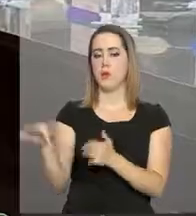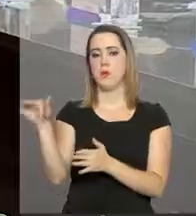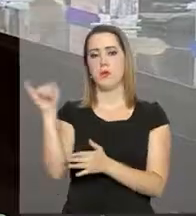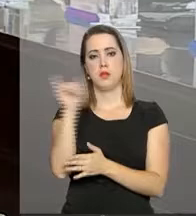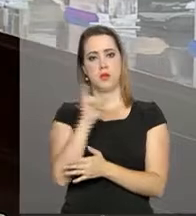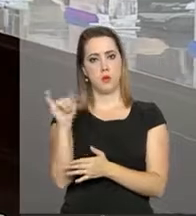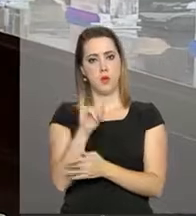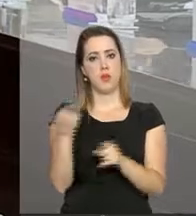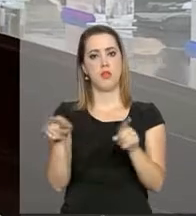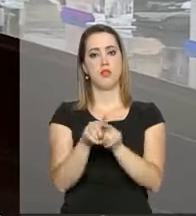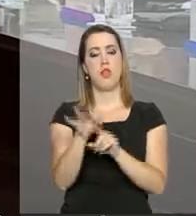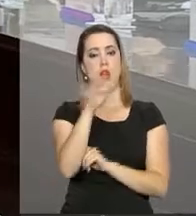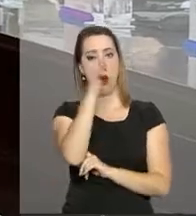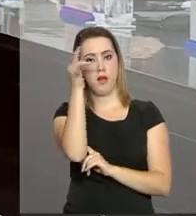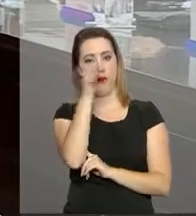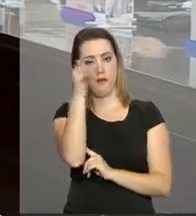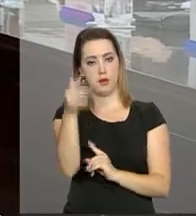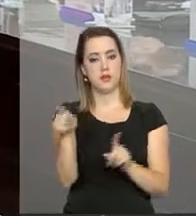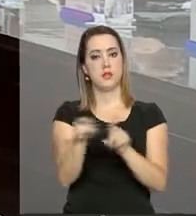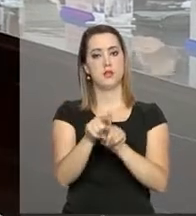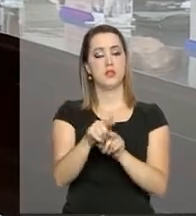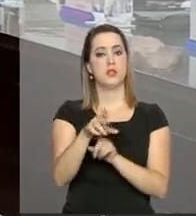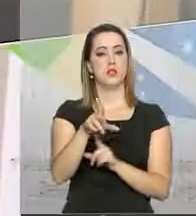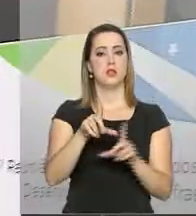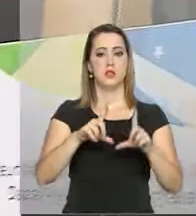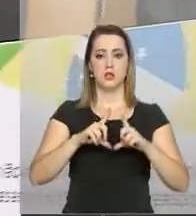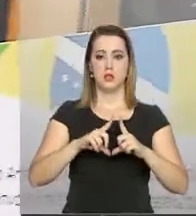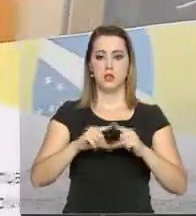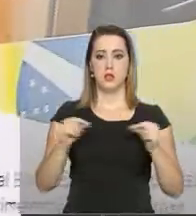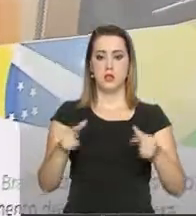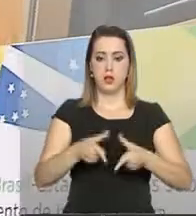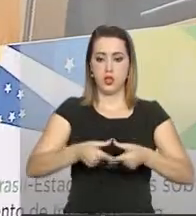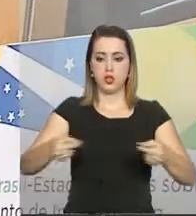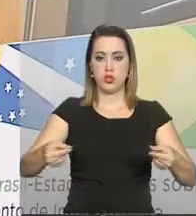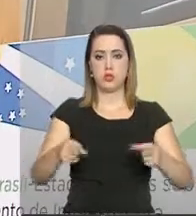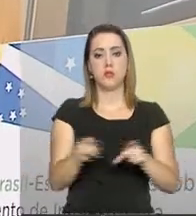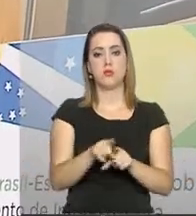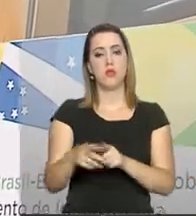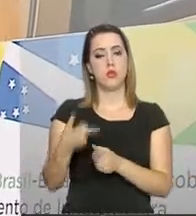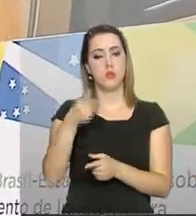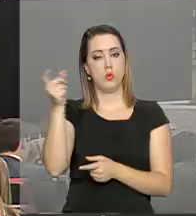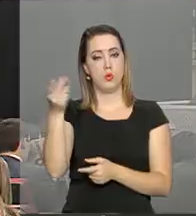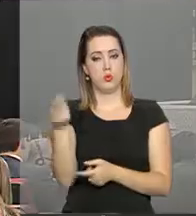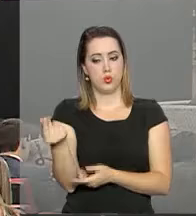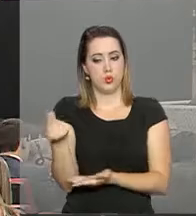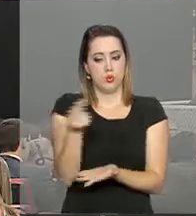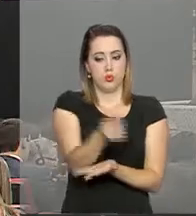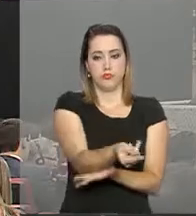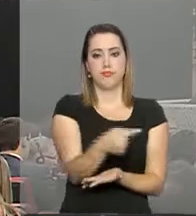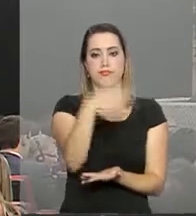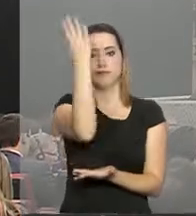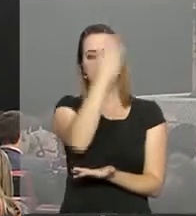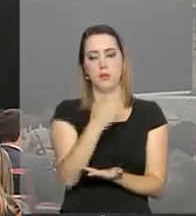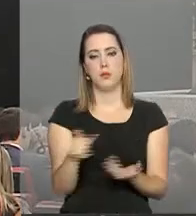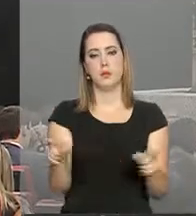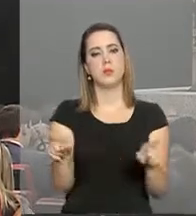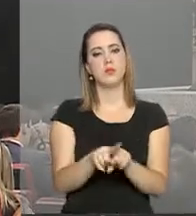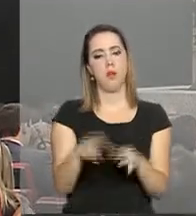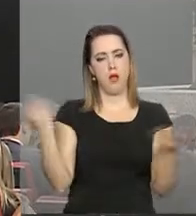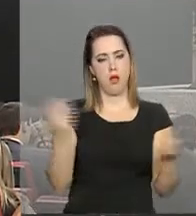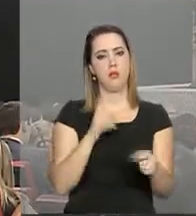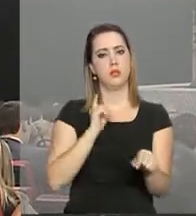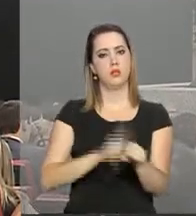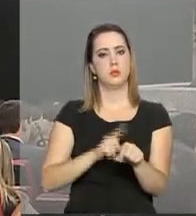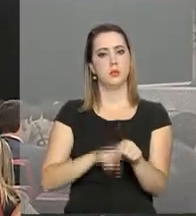França e China, que devem atrair dinheiro estrangeiro para o país. Agora chegou a vez dos Estados Unidos e a primeira reunião bilateral